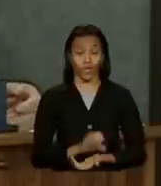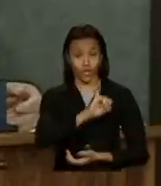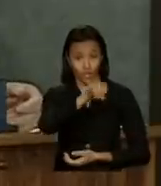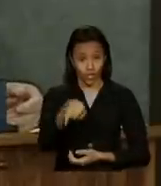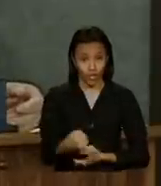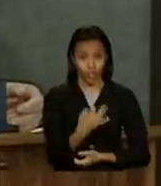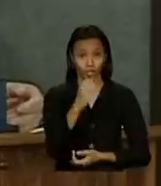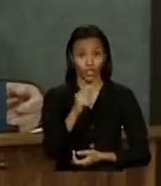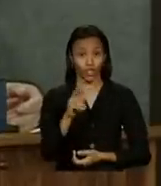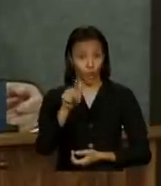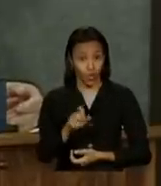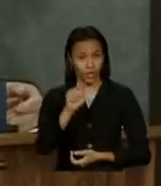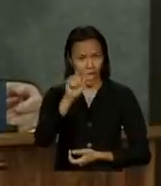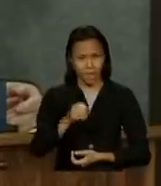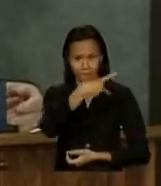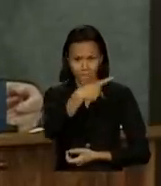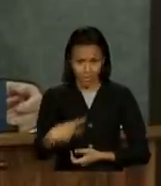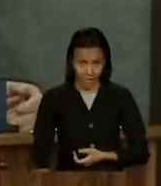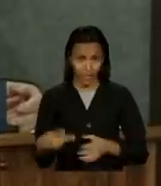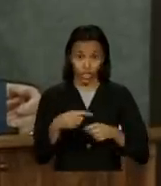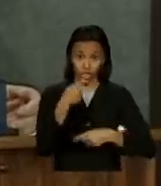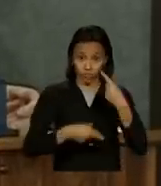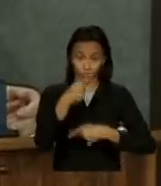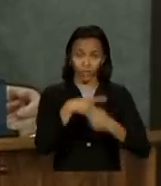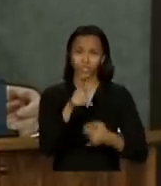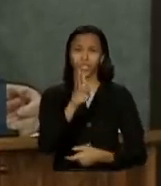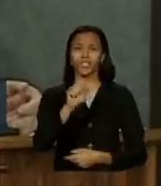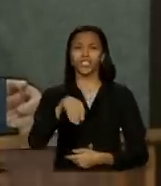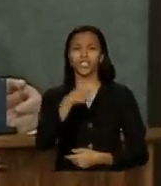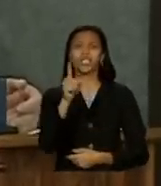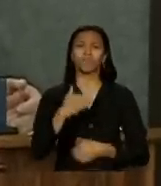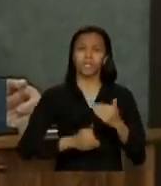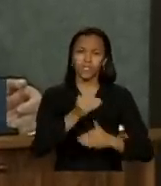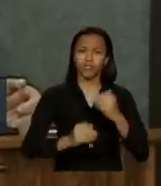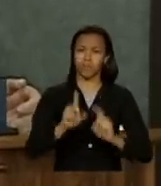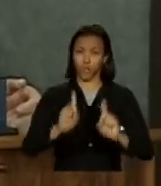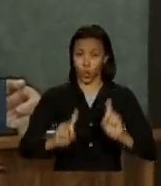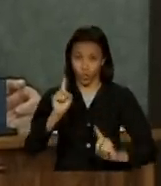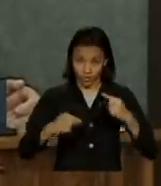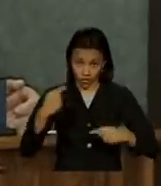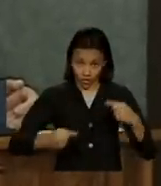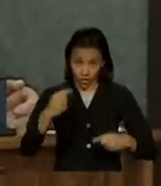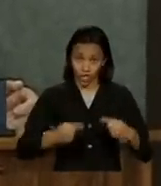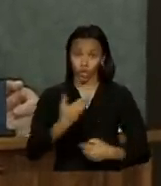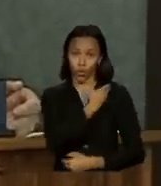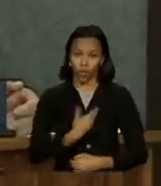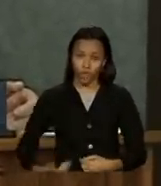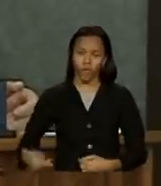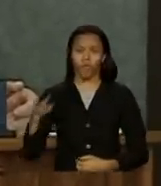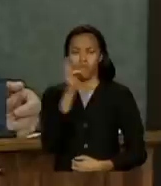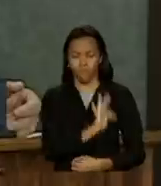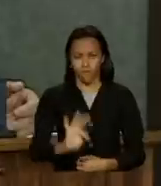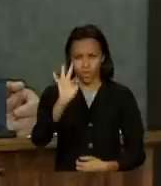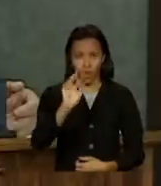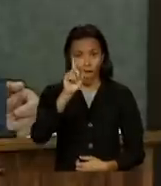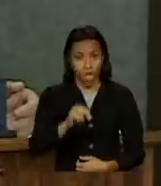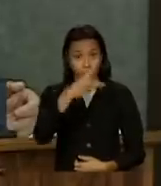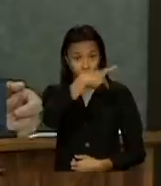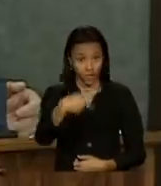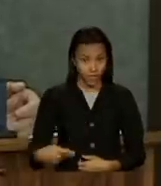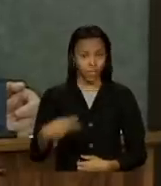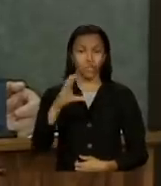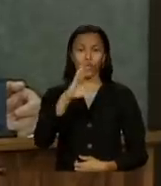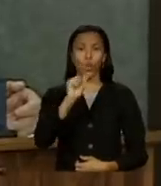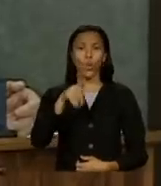gual é presidente da Câmara de políticas de gestão desenvolvimento e competitividade do governo federal é Presidente do